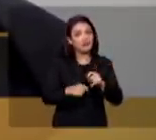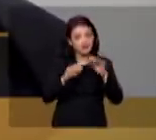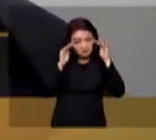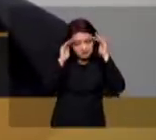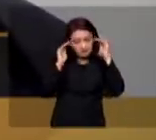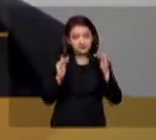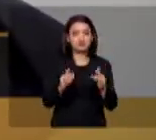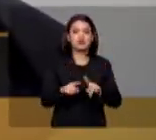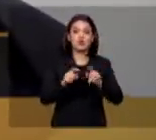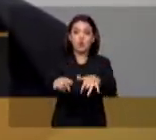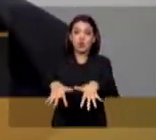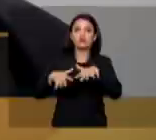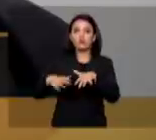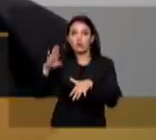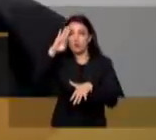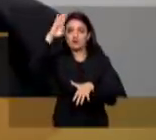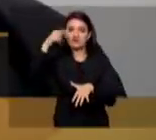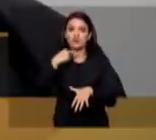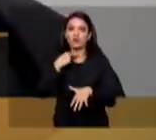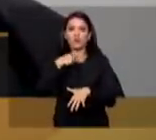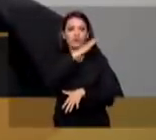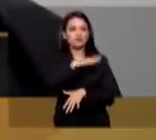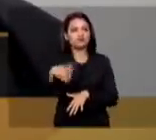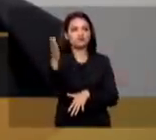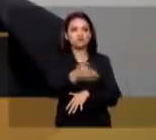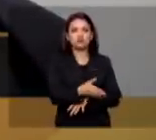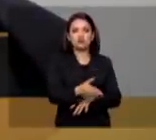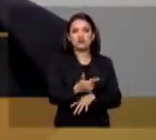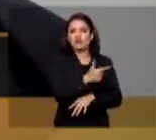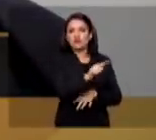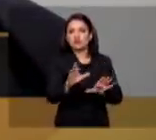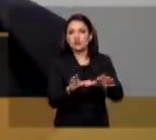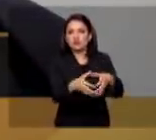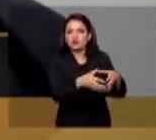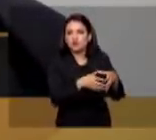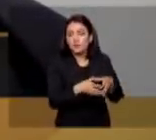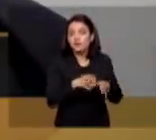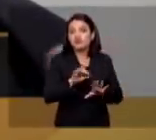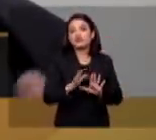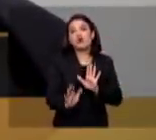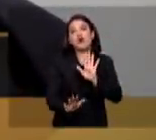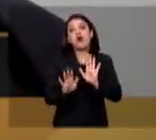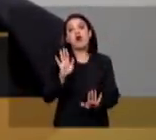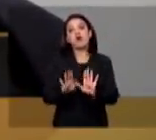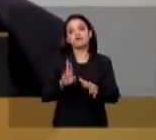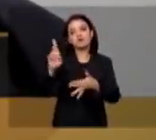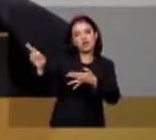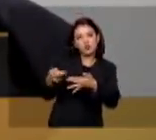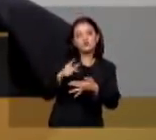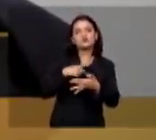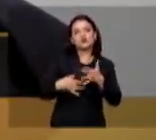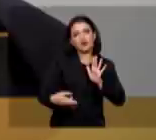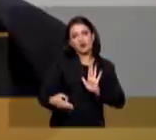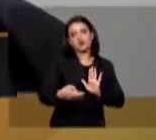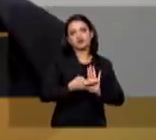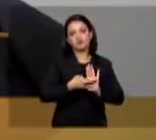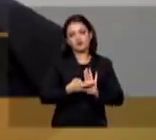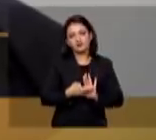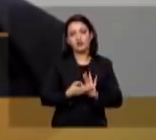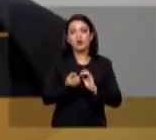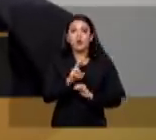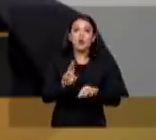tribunal pleno não pode revogar ou superar acordos da segunda turma fora das hipóteses recursais previstas no regimento interno